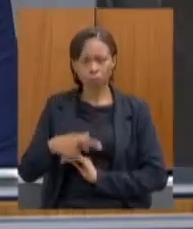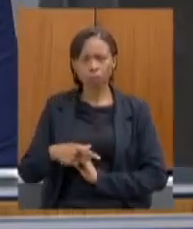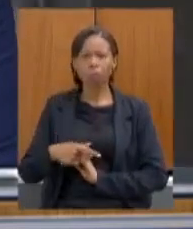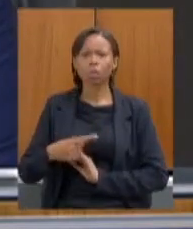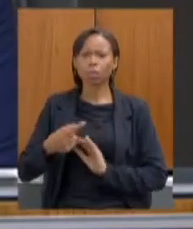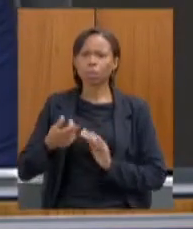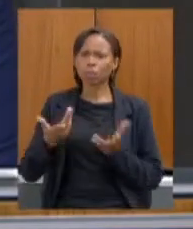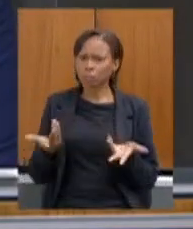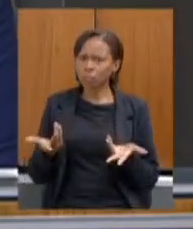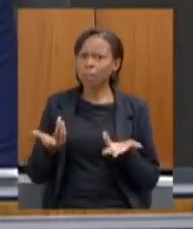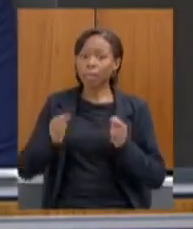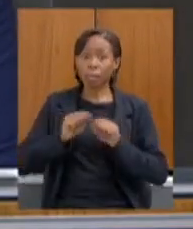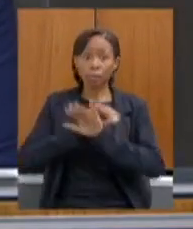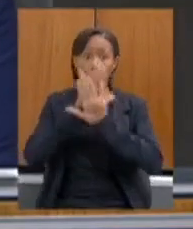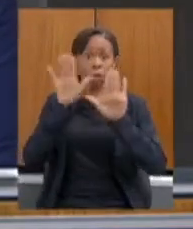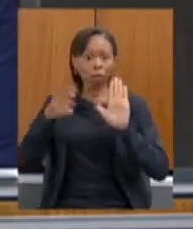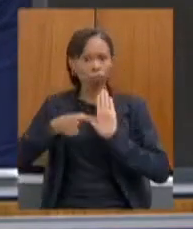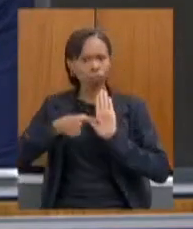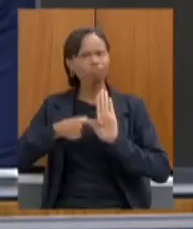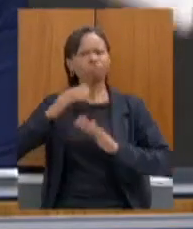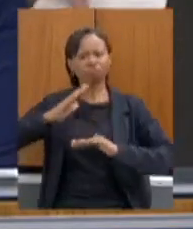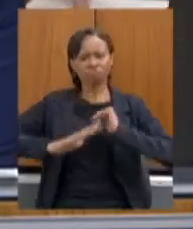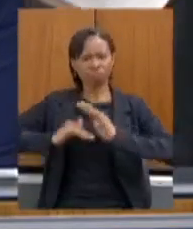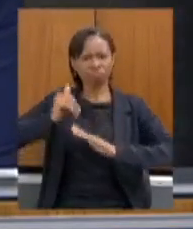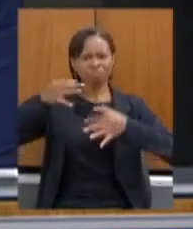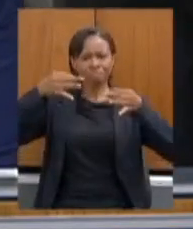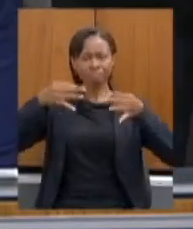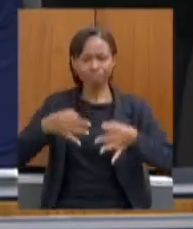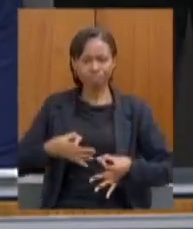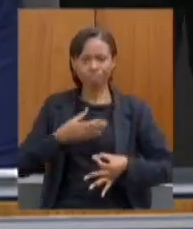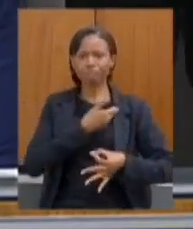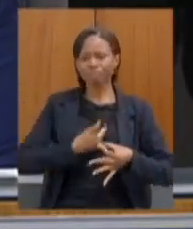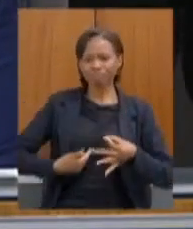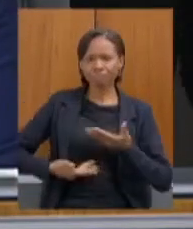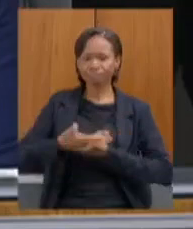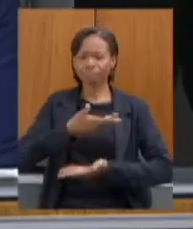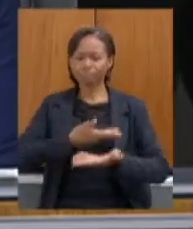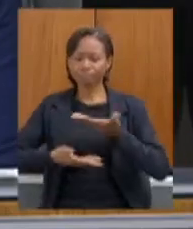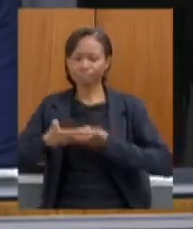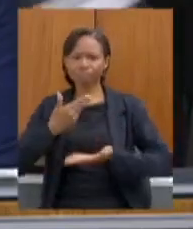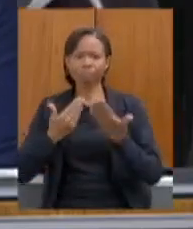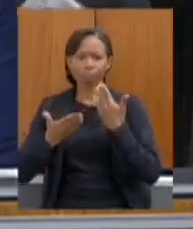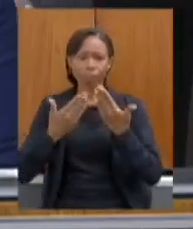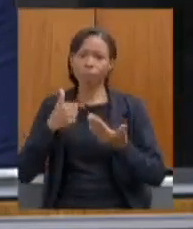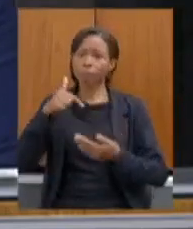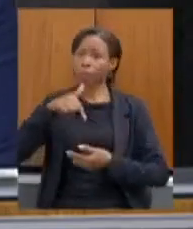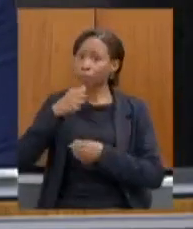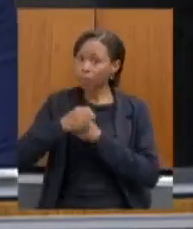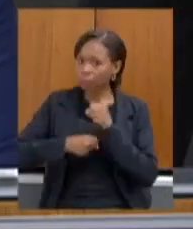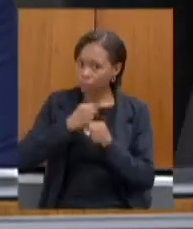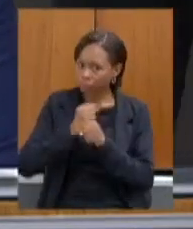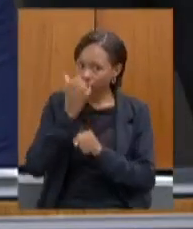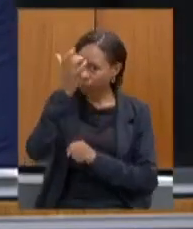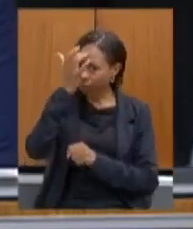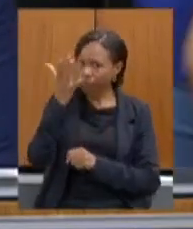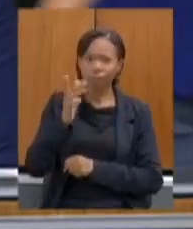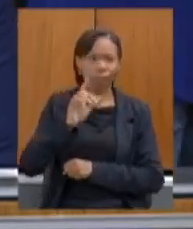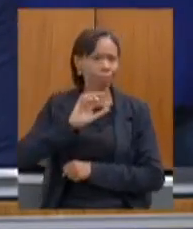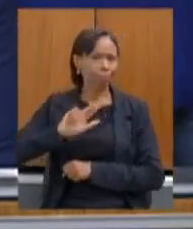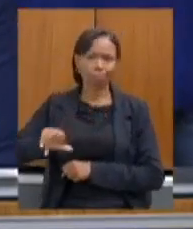muito transparente e profissional e correta com o governo do Estado, vêm dialogando. Não foi um ano fácil, foi um ano